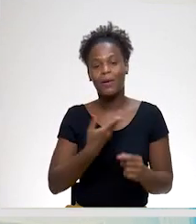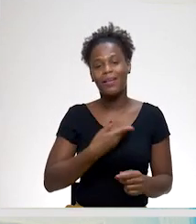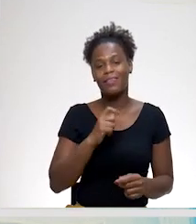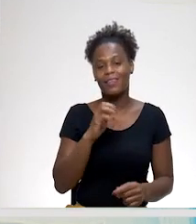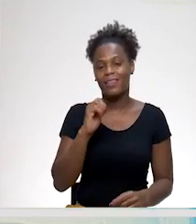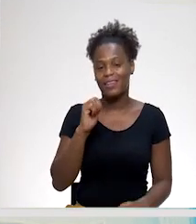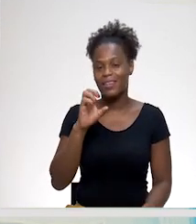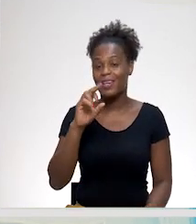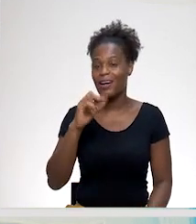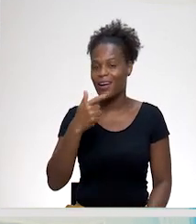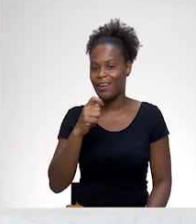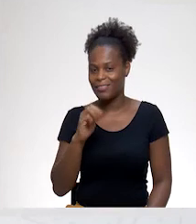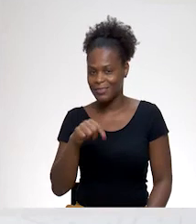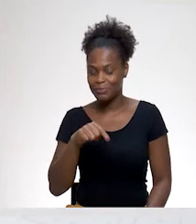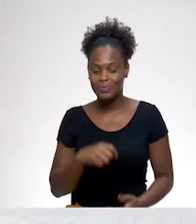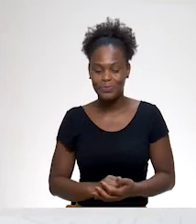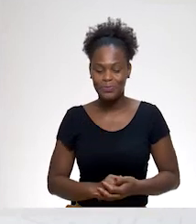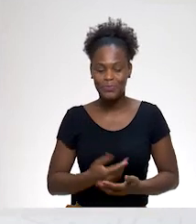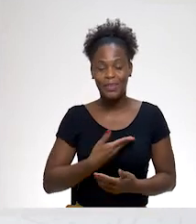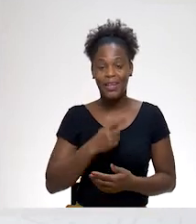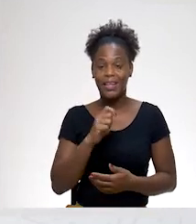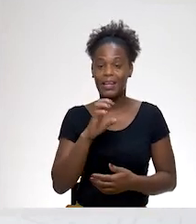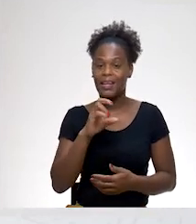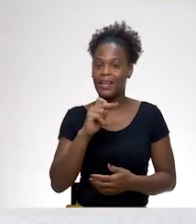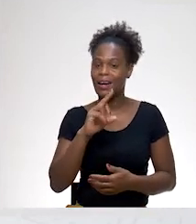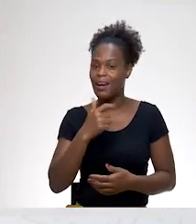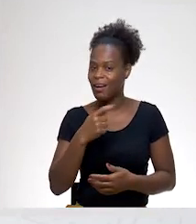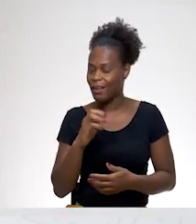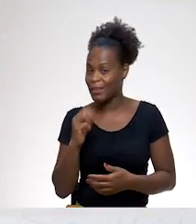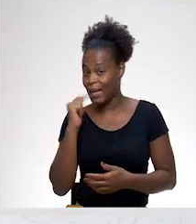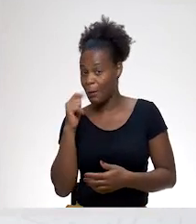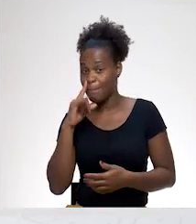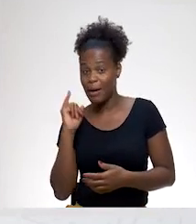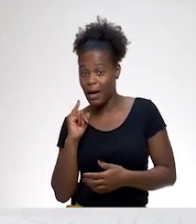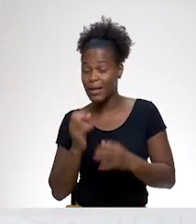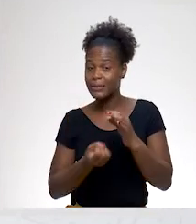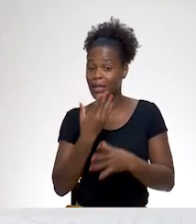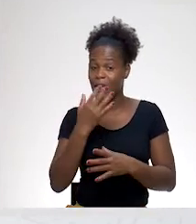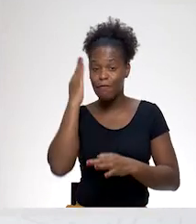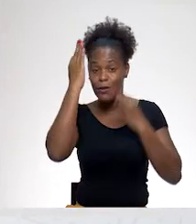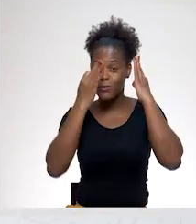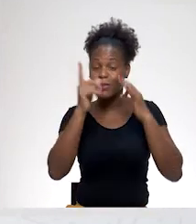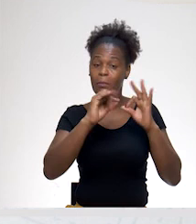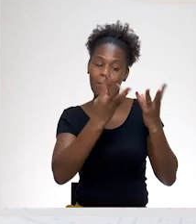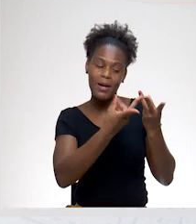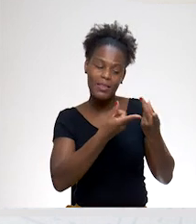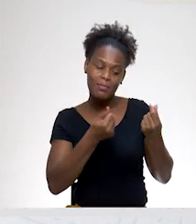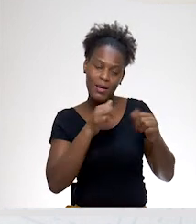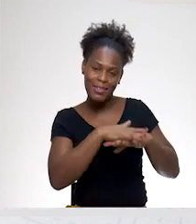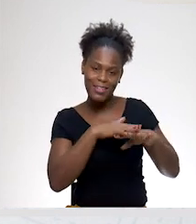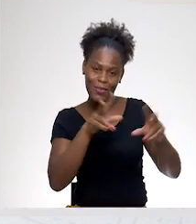René Descartes. Descartes é considerado o pai ou fundador da filosofia e da matemática